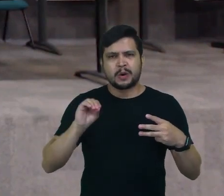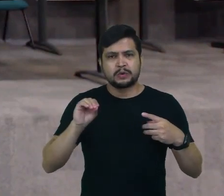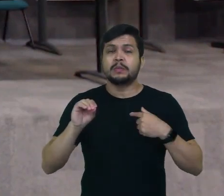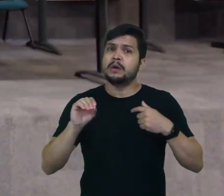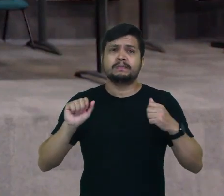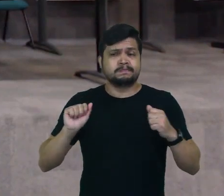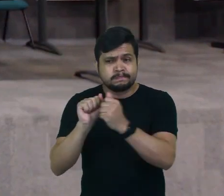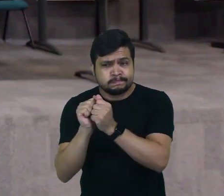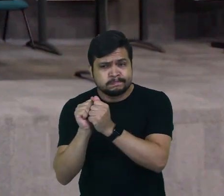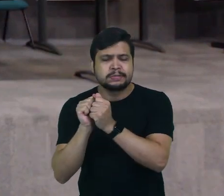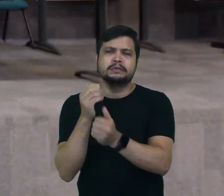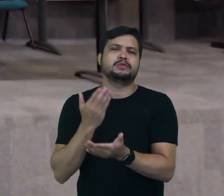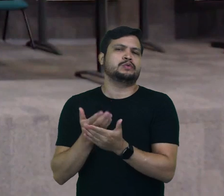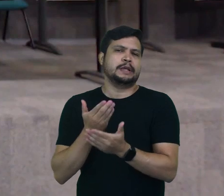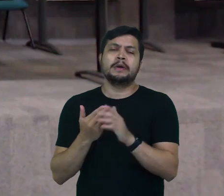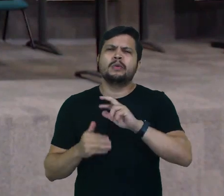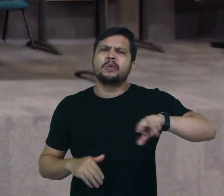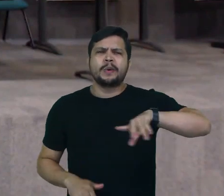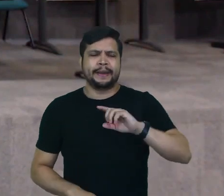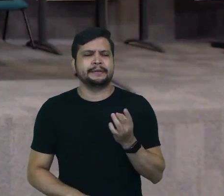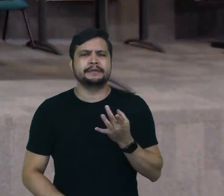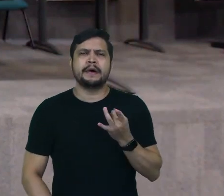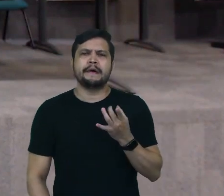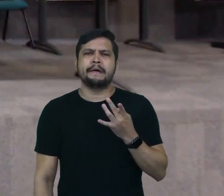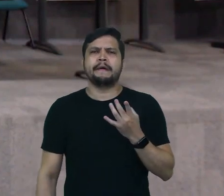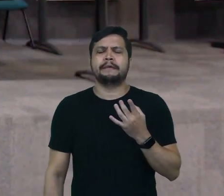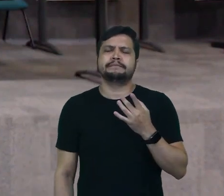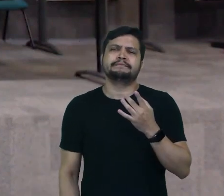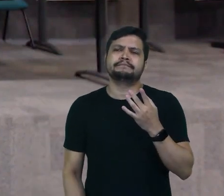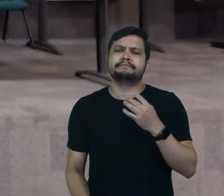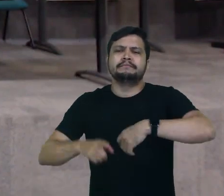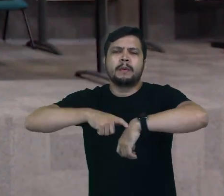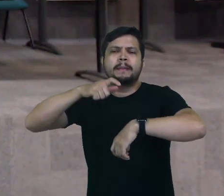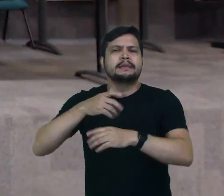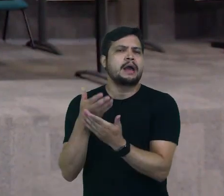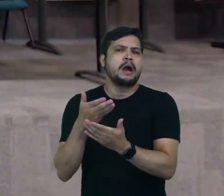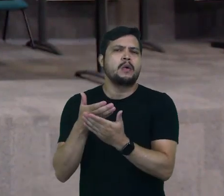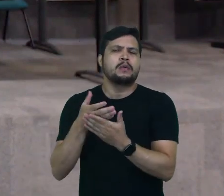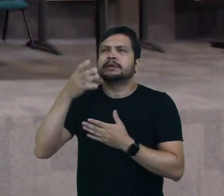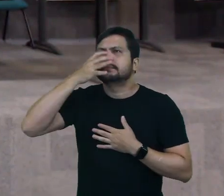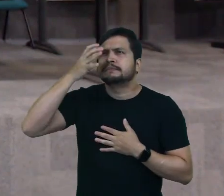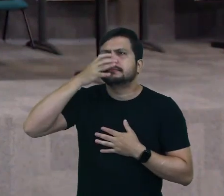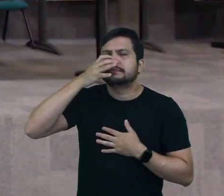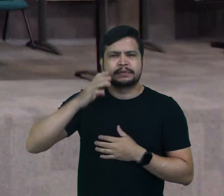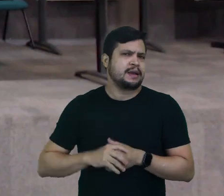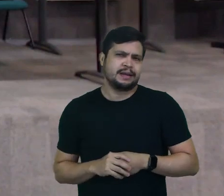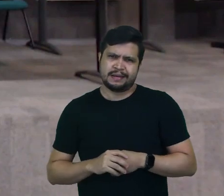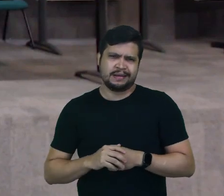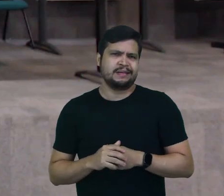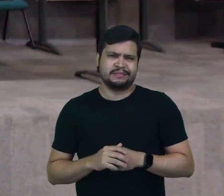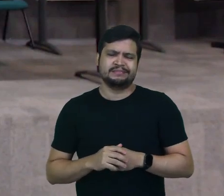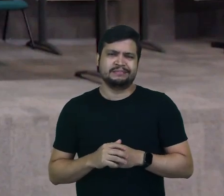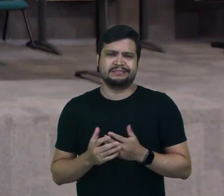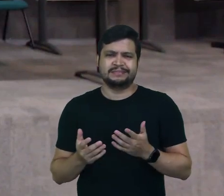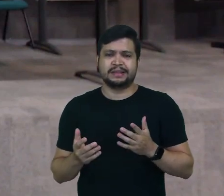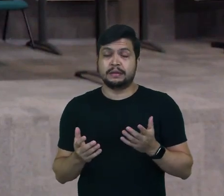estudava muito com os professores. Eu acho que, assim, eu não ficava só na aula, mas eram outros